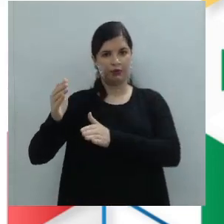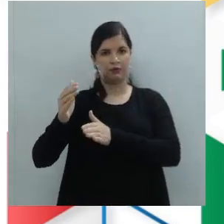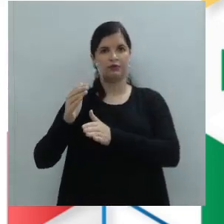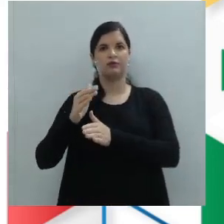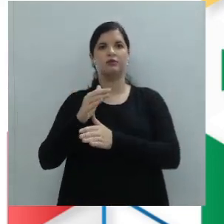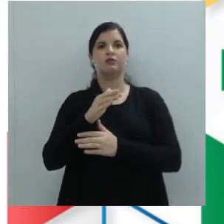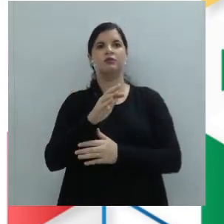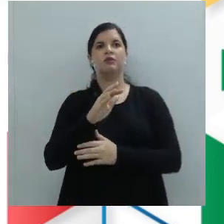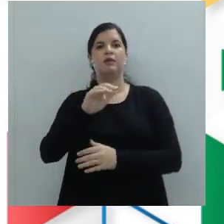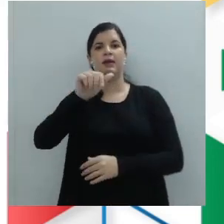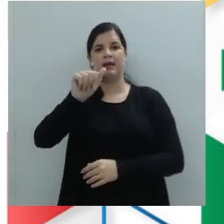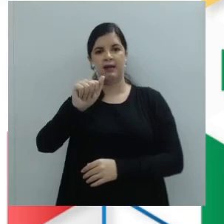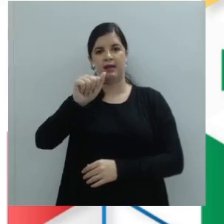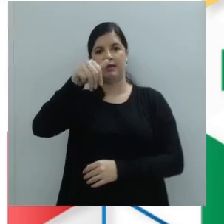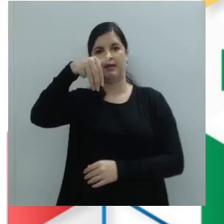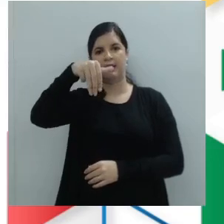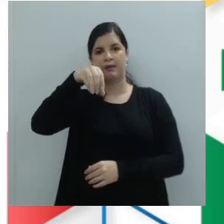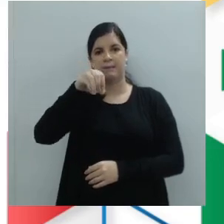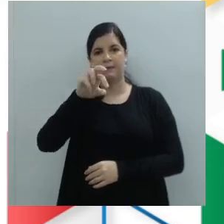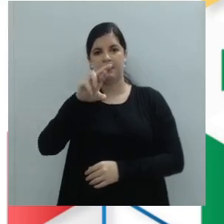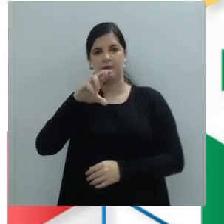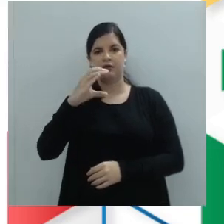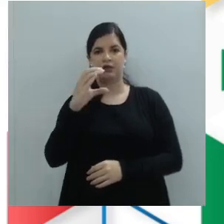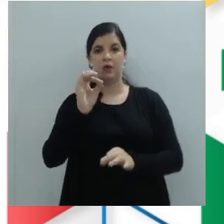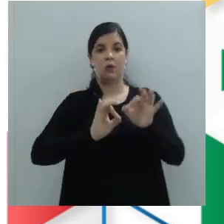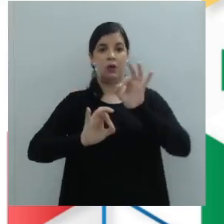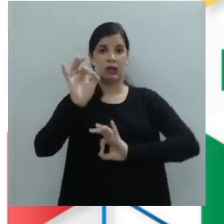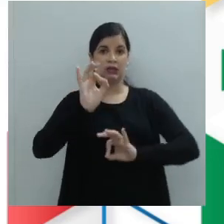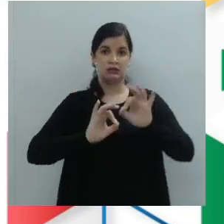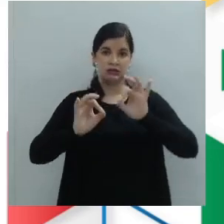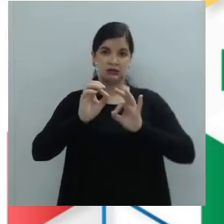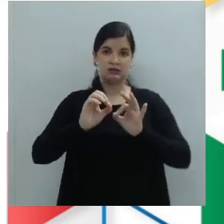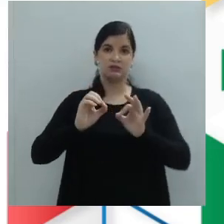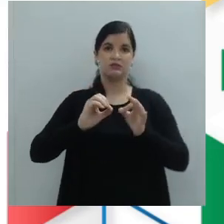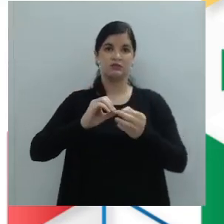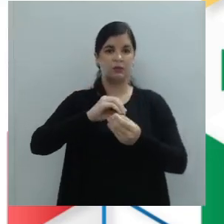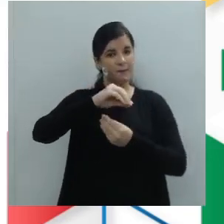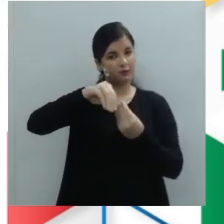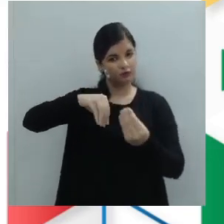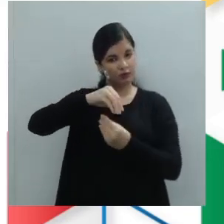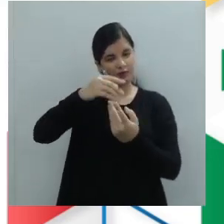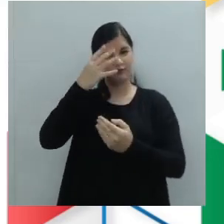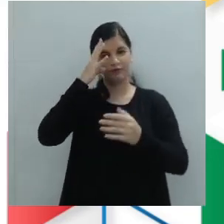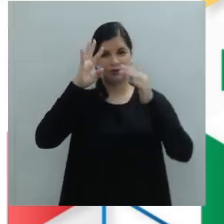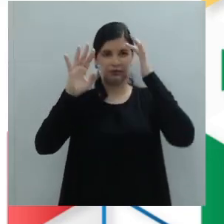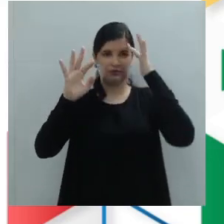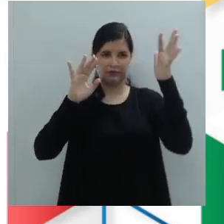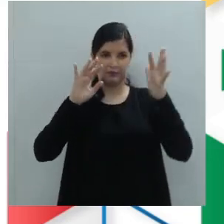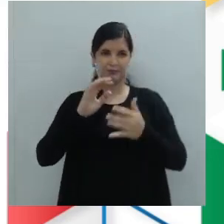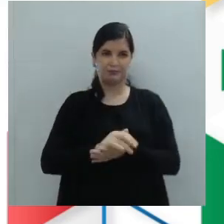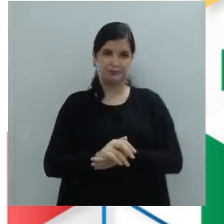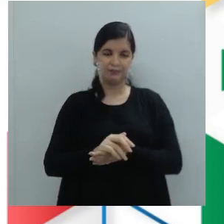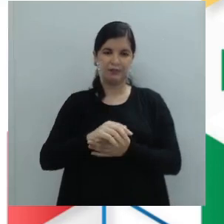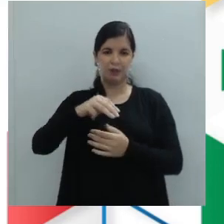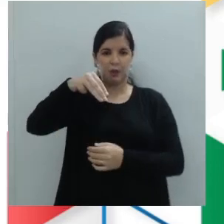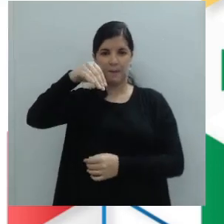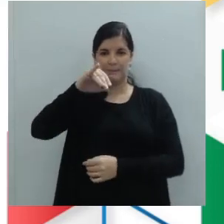Crucis Amorque. É uma organização de caráter místico-filosófico. Olhem essas duas palavras,